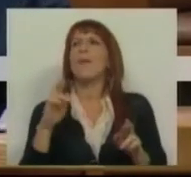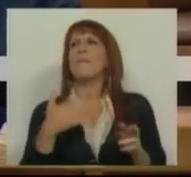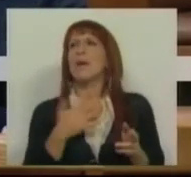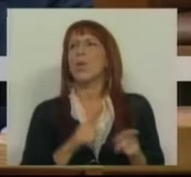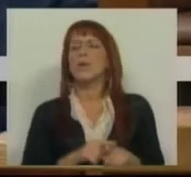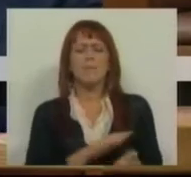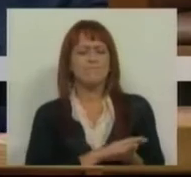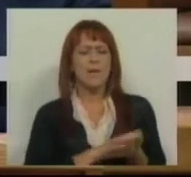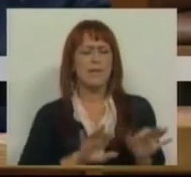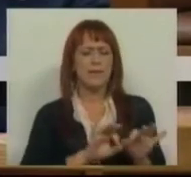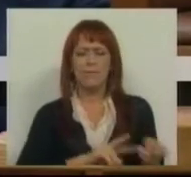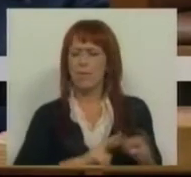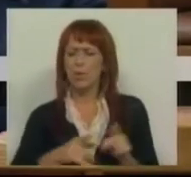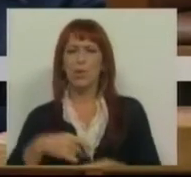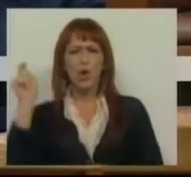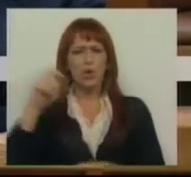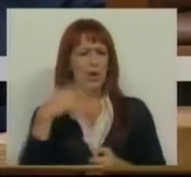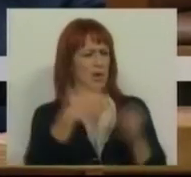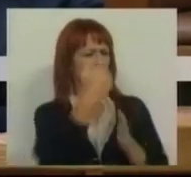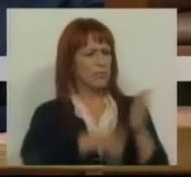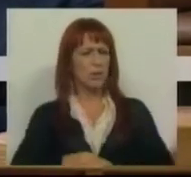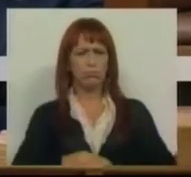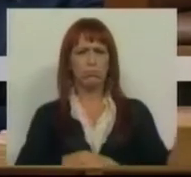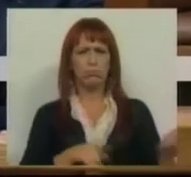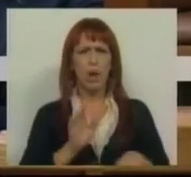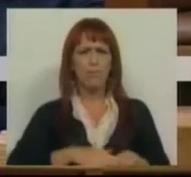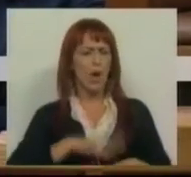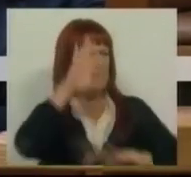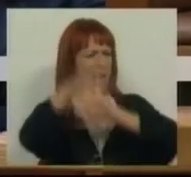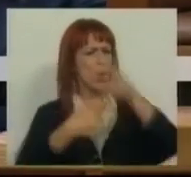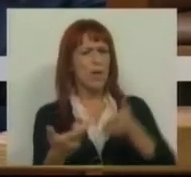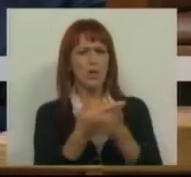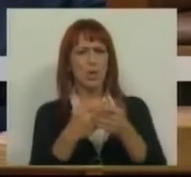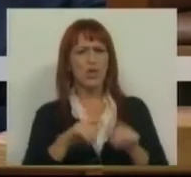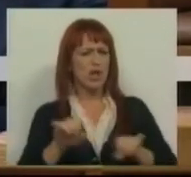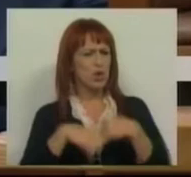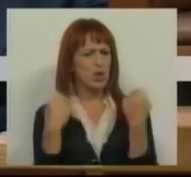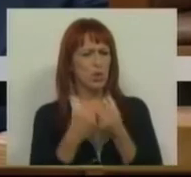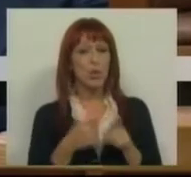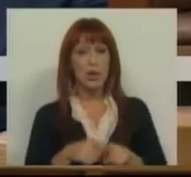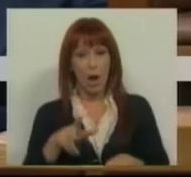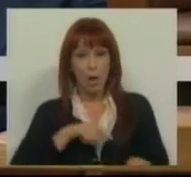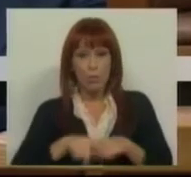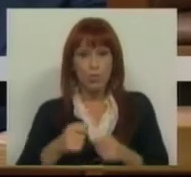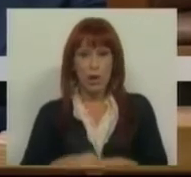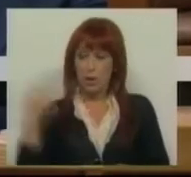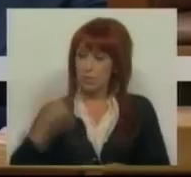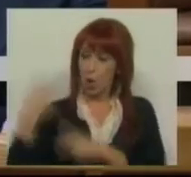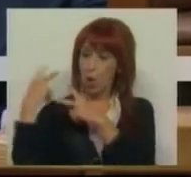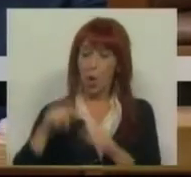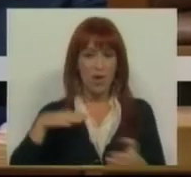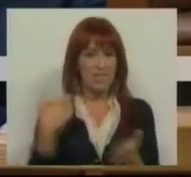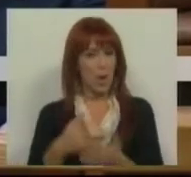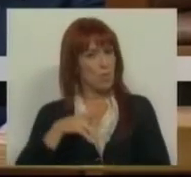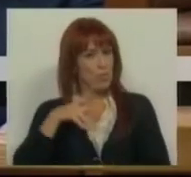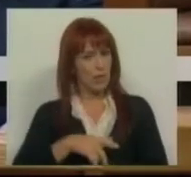desejam terraplanar e os juízes do Tribunal Constitucional pelo caos económico e social em que a política de austeridade